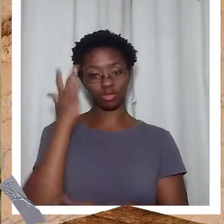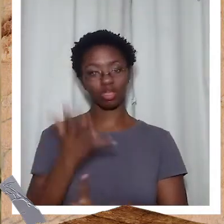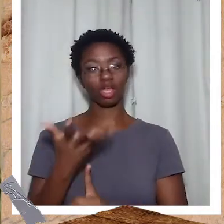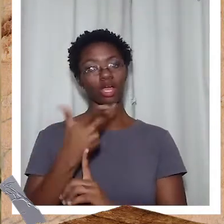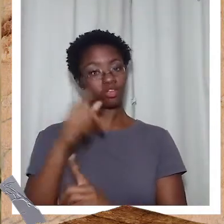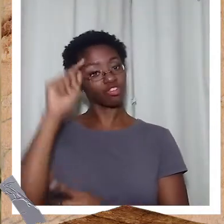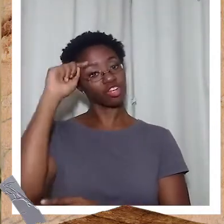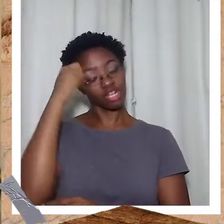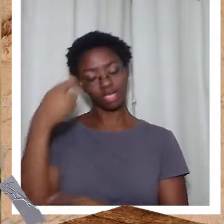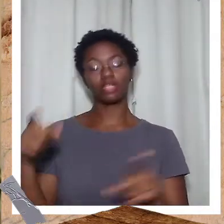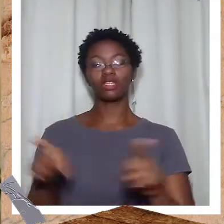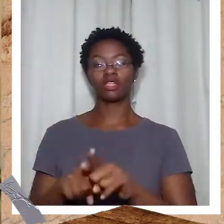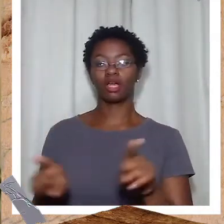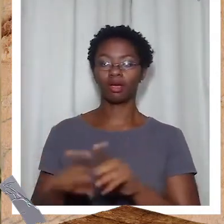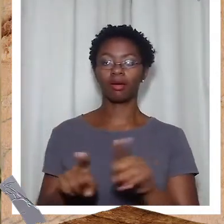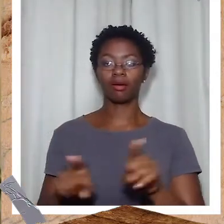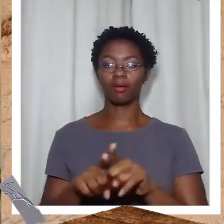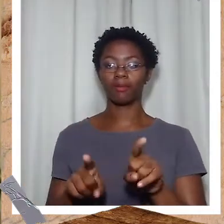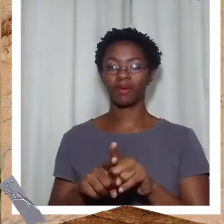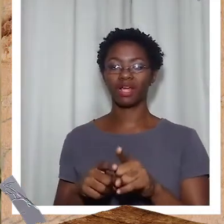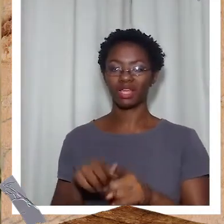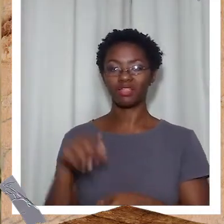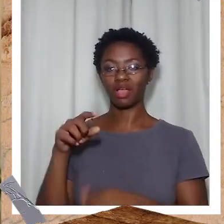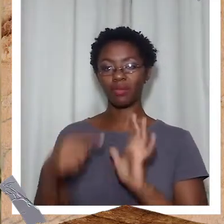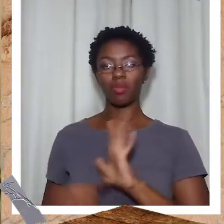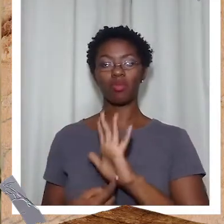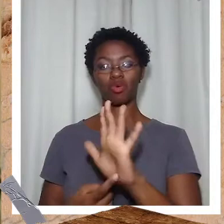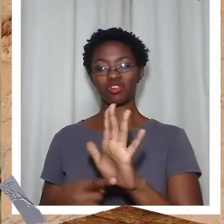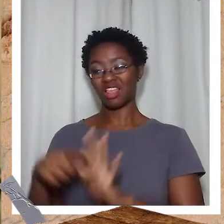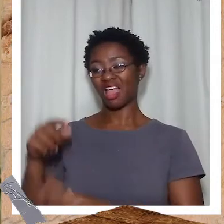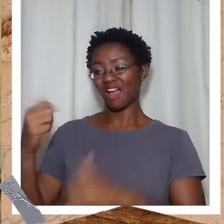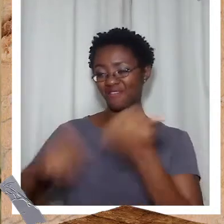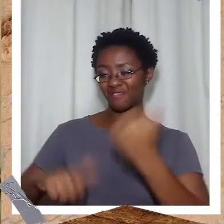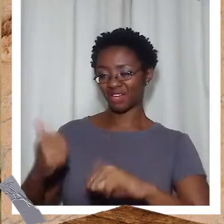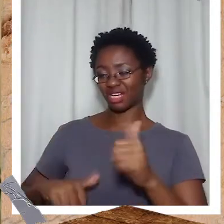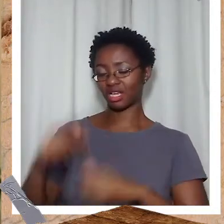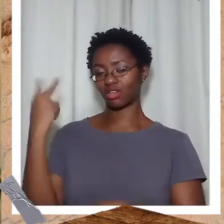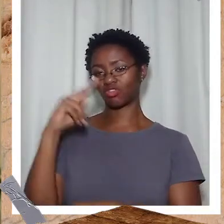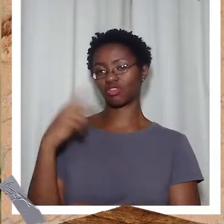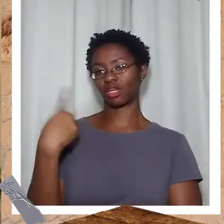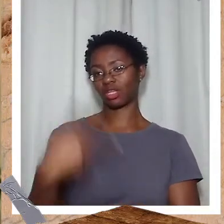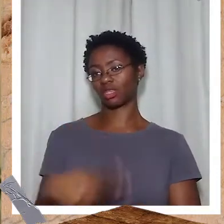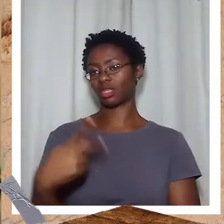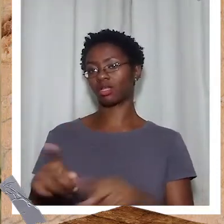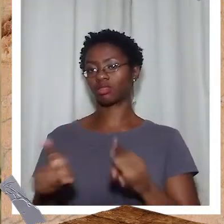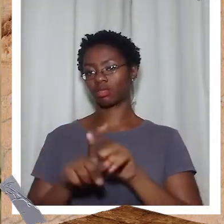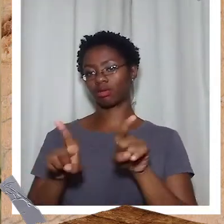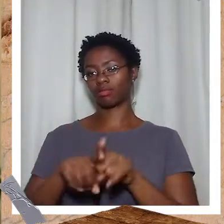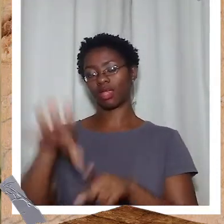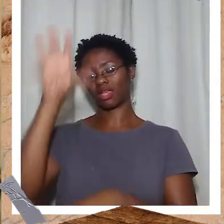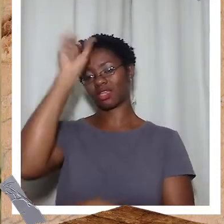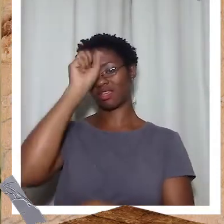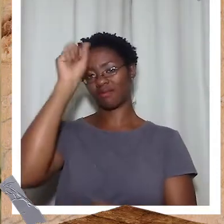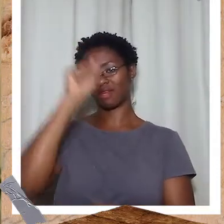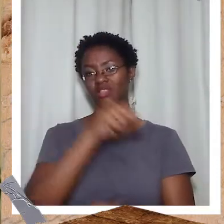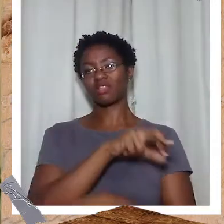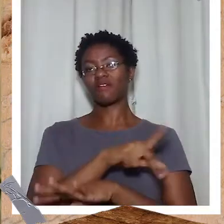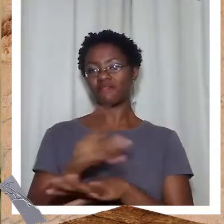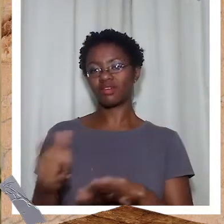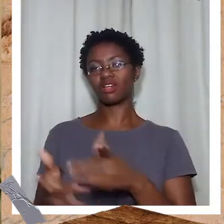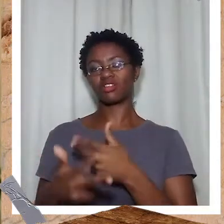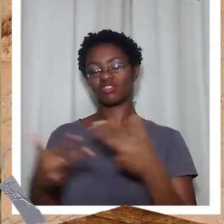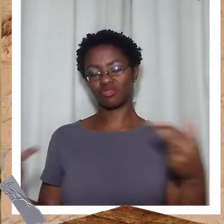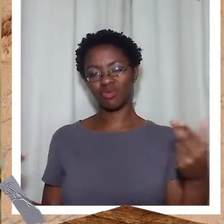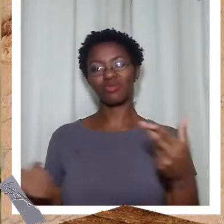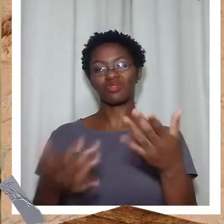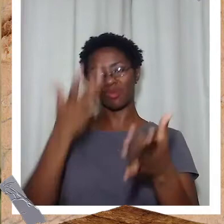essa densidade que nos permite, portanto, ao analisar a história dela, também apreender uma série de elementos para